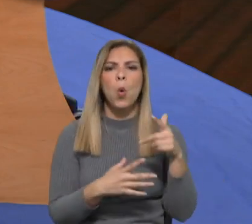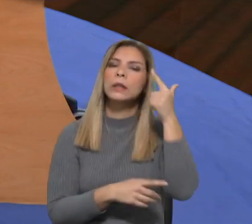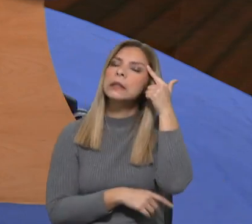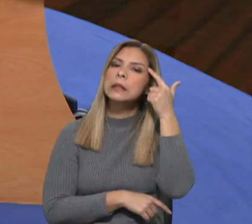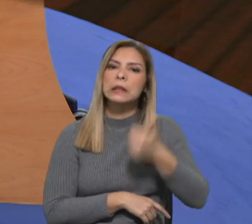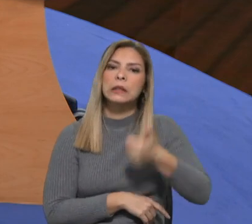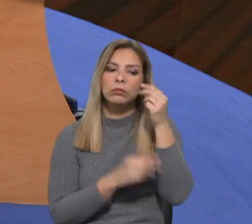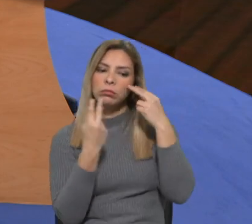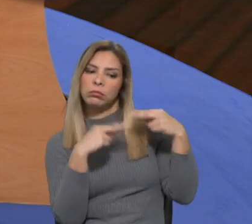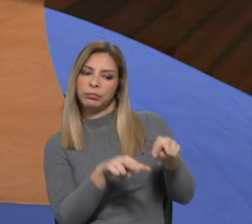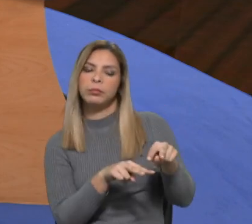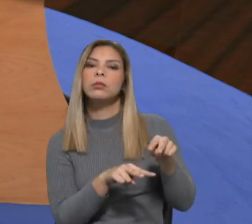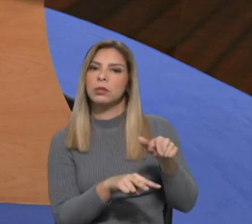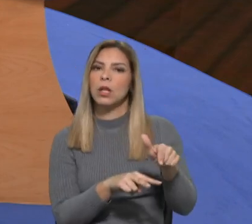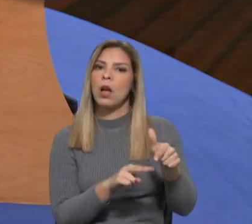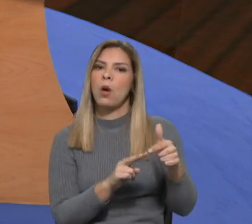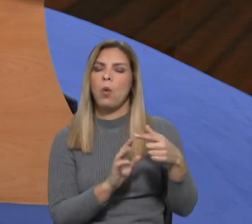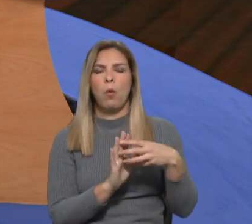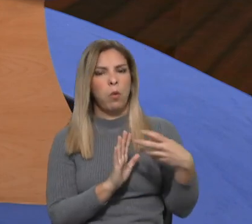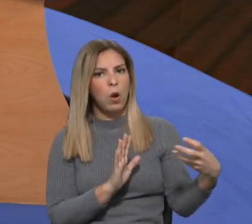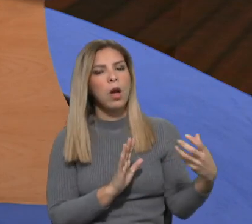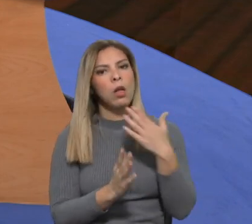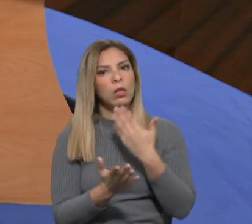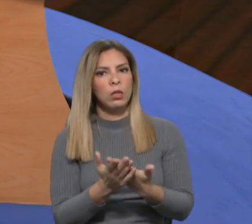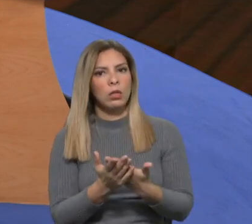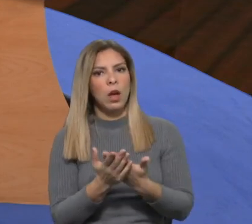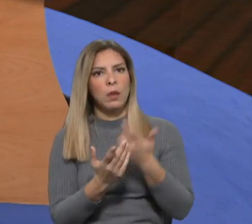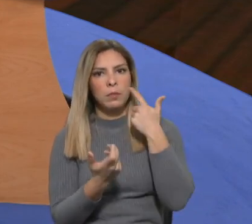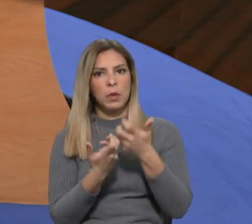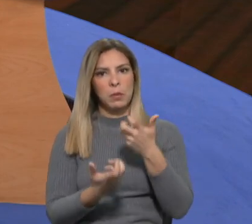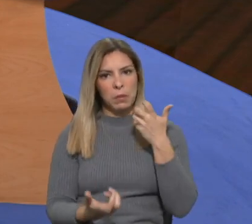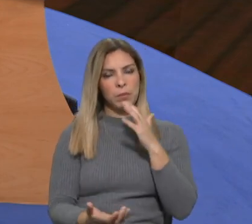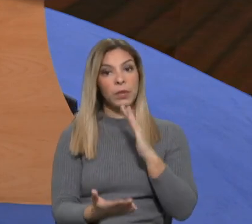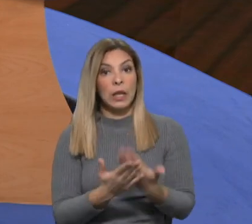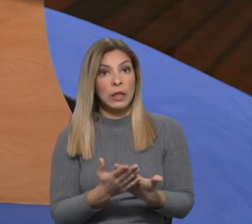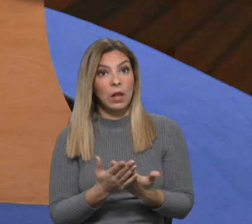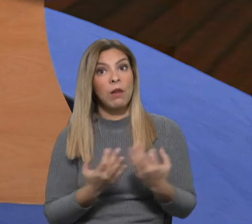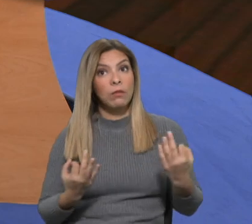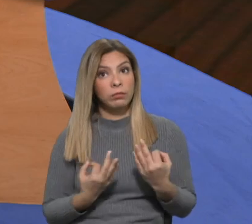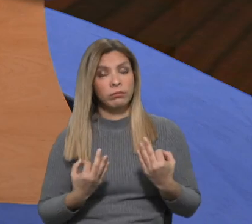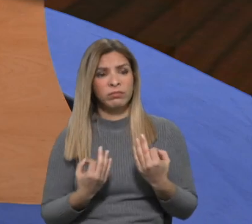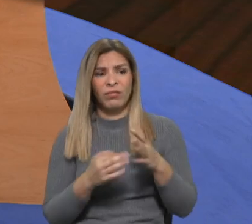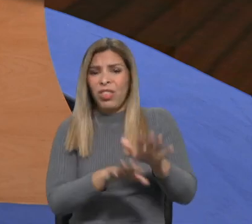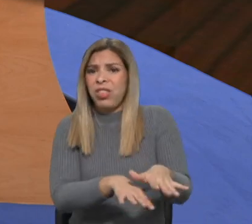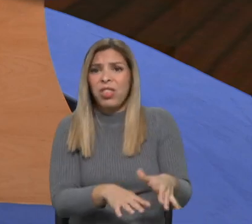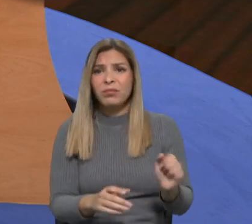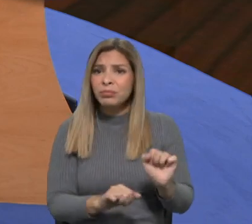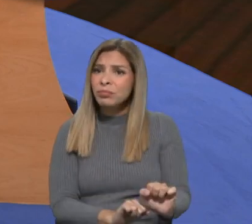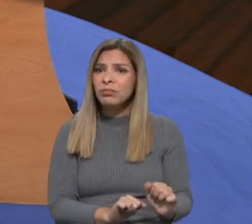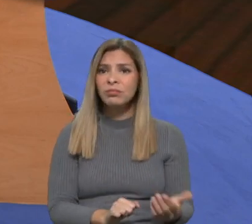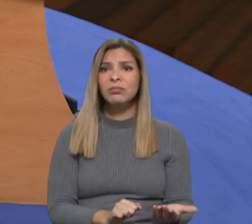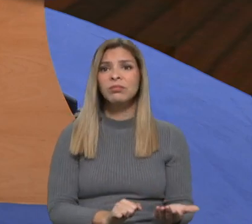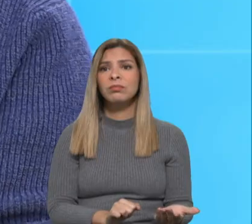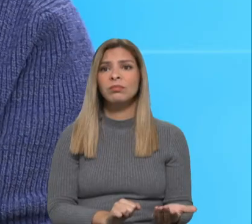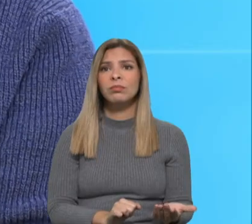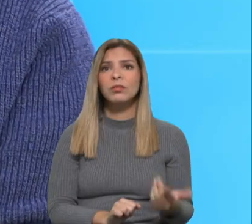capitalizar esse conflito para ganhar audiência. Isso banaliza banalizam mal. Há que dizer.